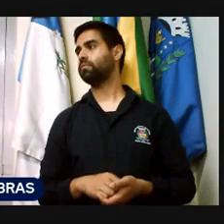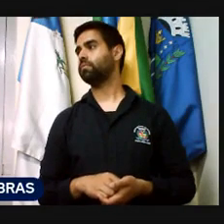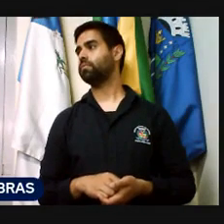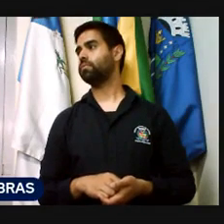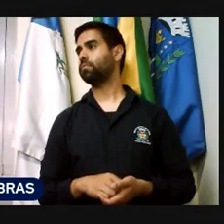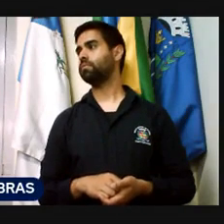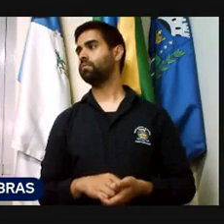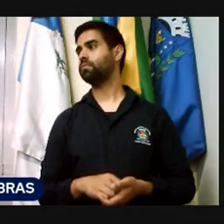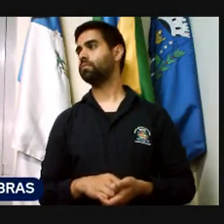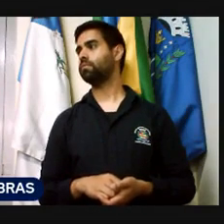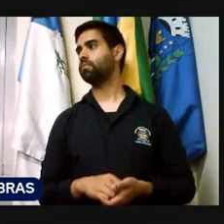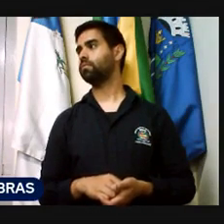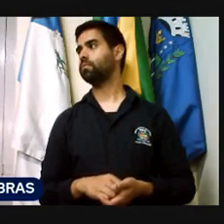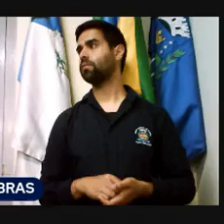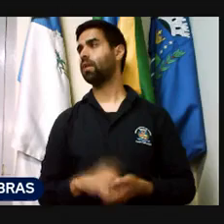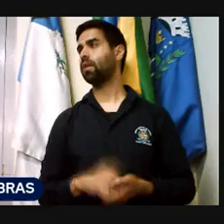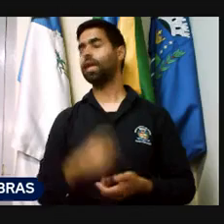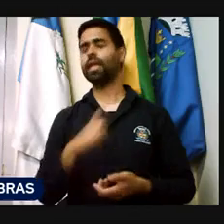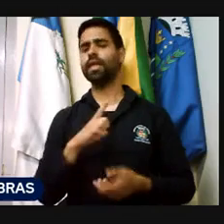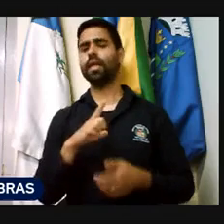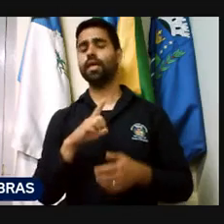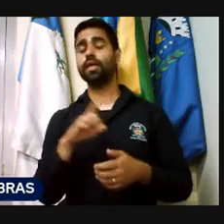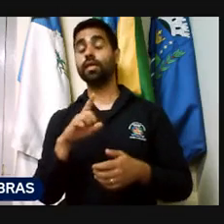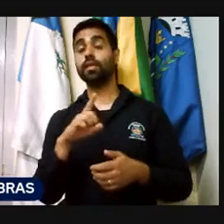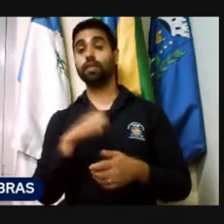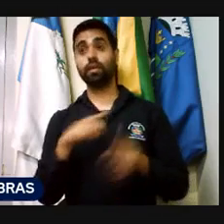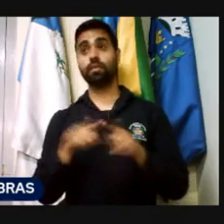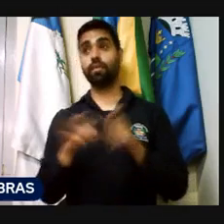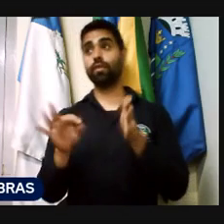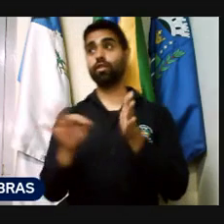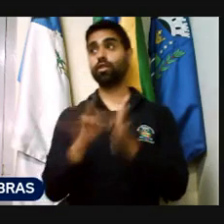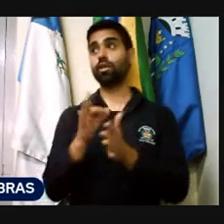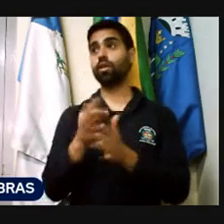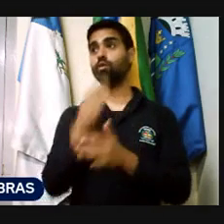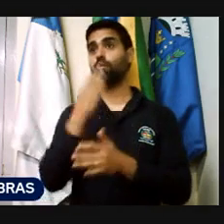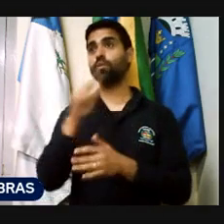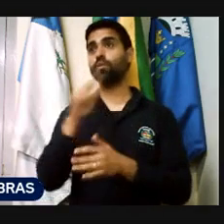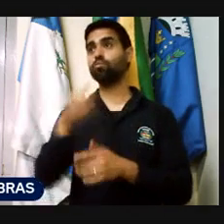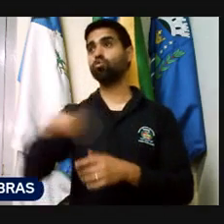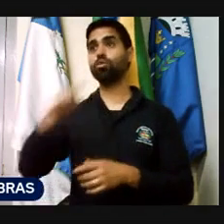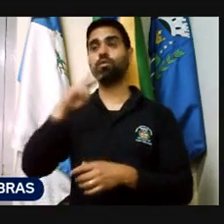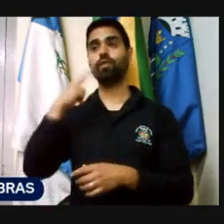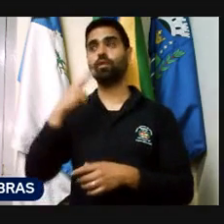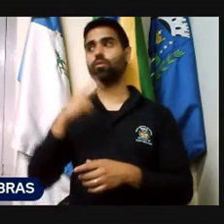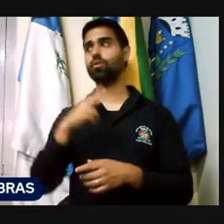o requerimento assinado, que será assinado por todos os vereadores presentes,